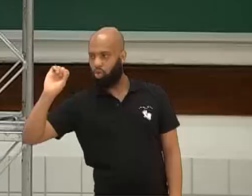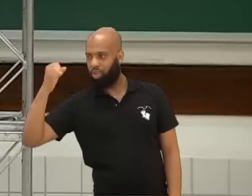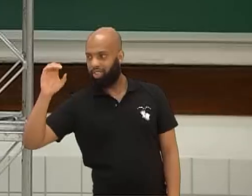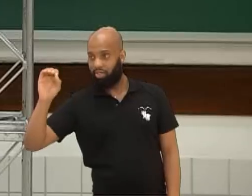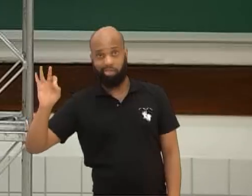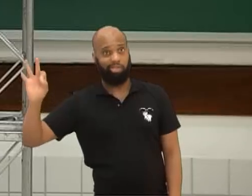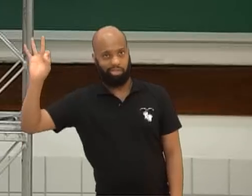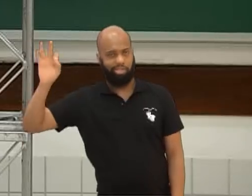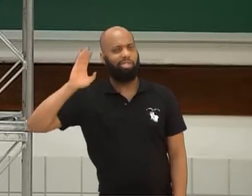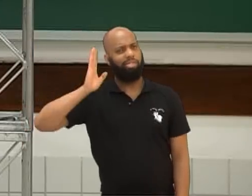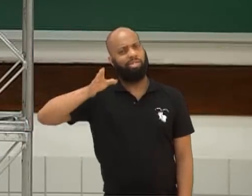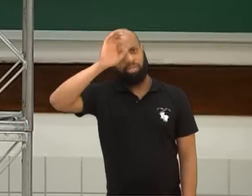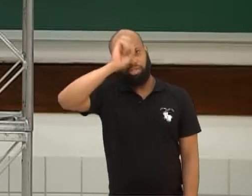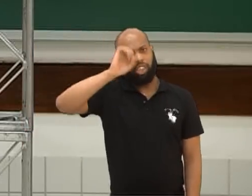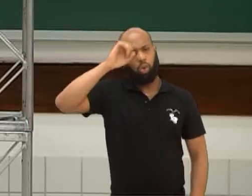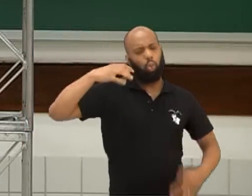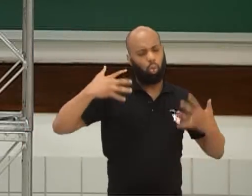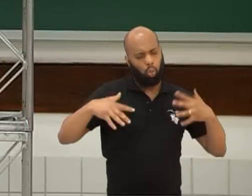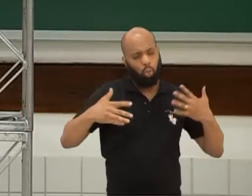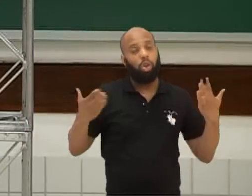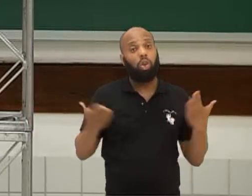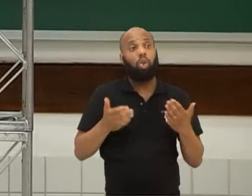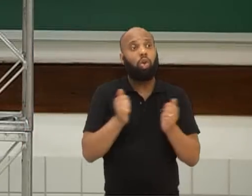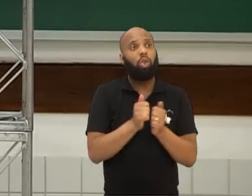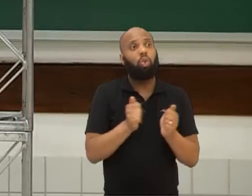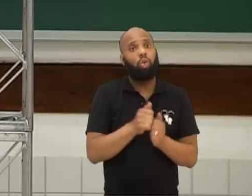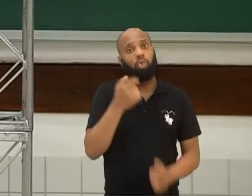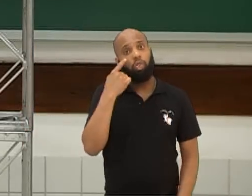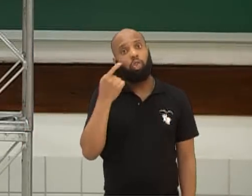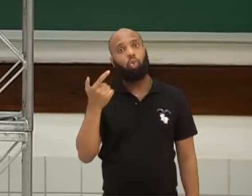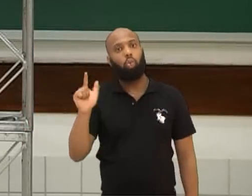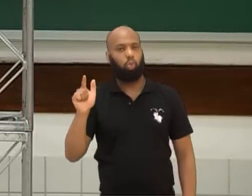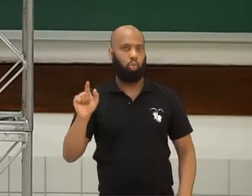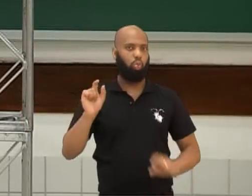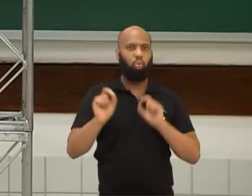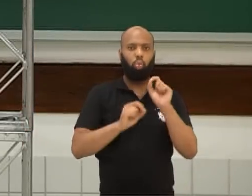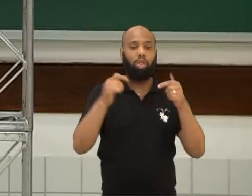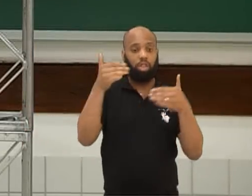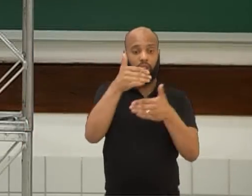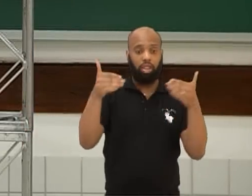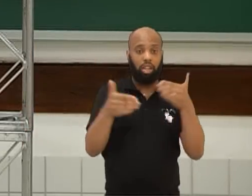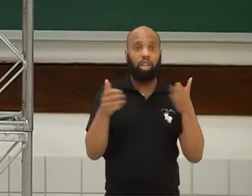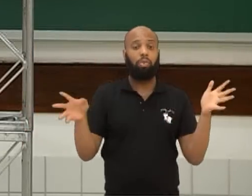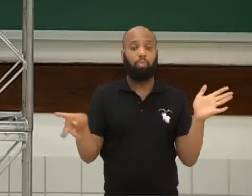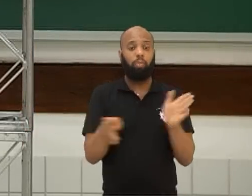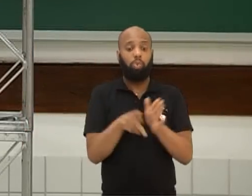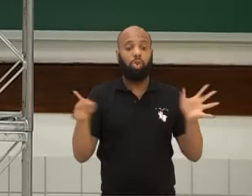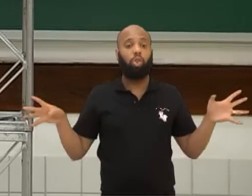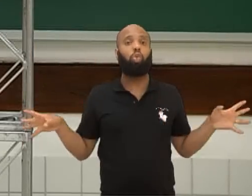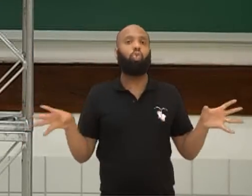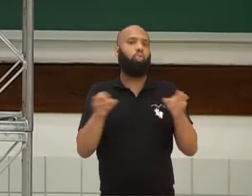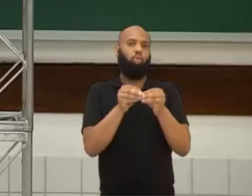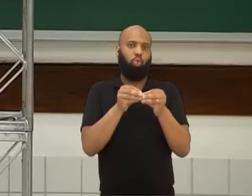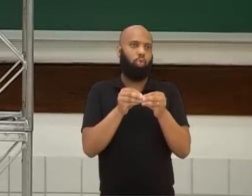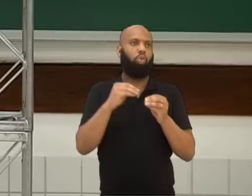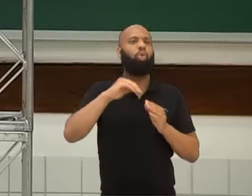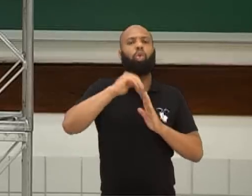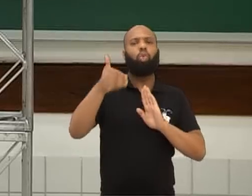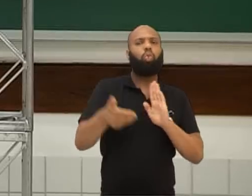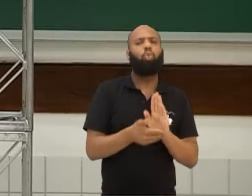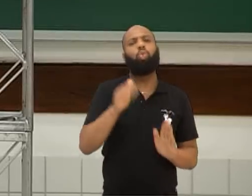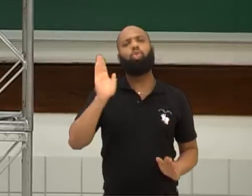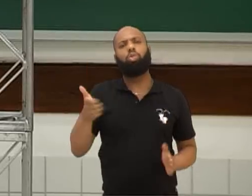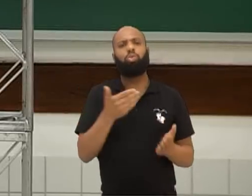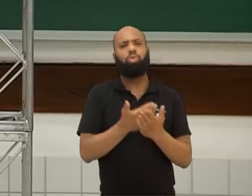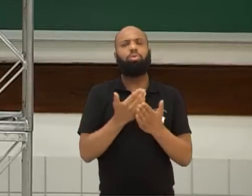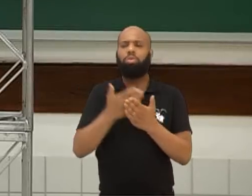Quanta coisa nós já aprendemos? Então, vem comigo aqui, vamos ver um quadro resumo. O que é um quadro resumo? É um resumo de tudo que a gente já